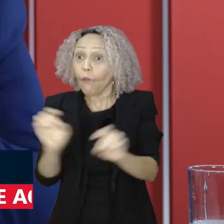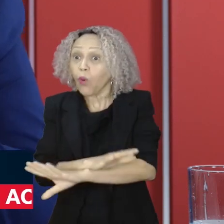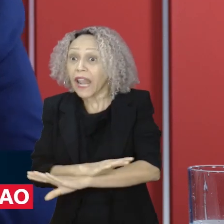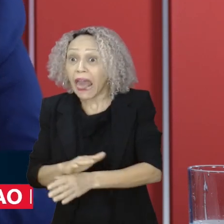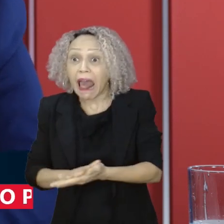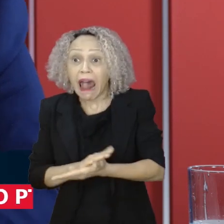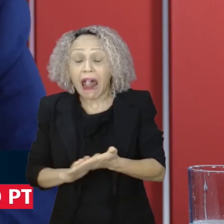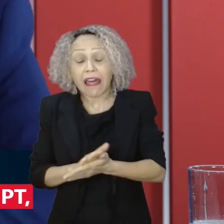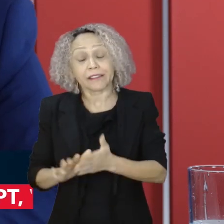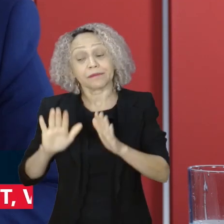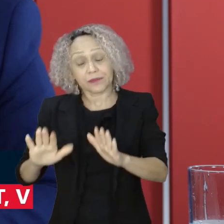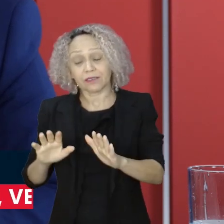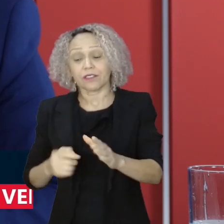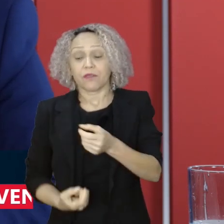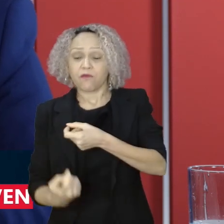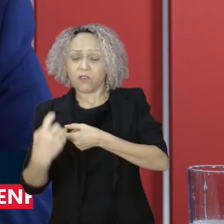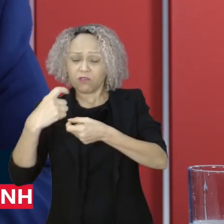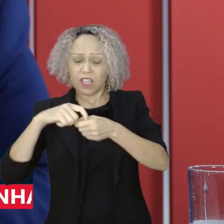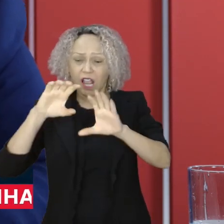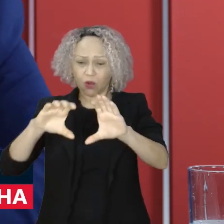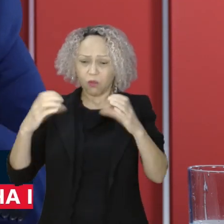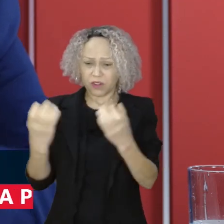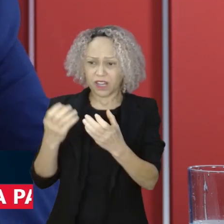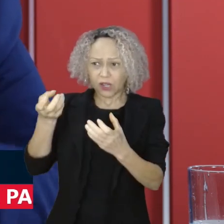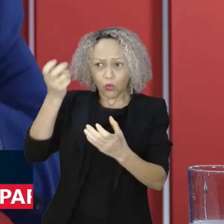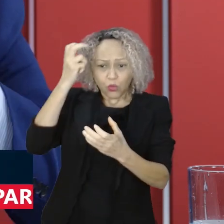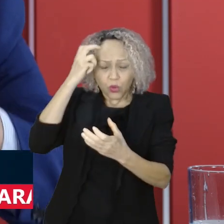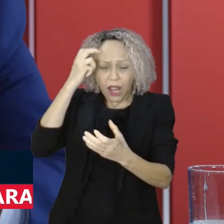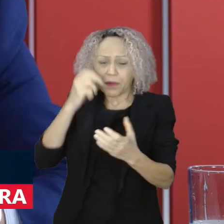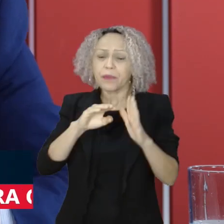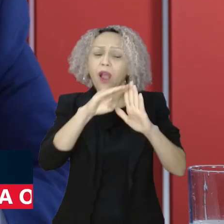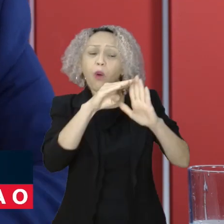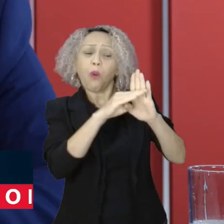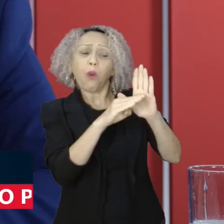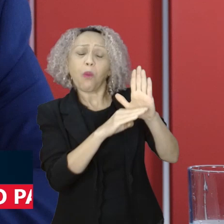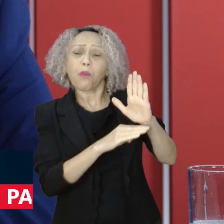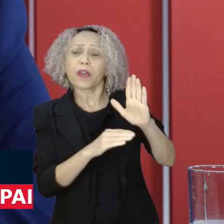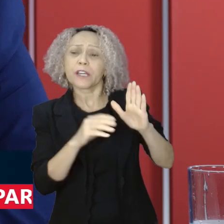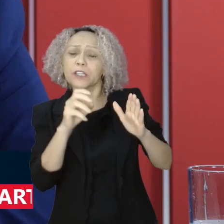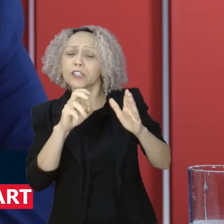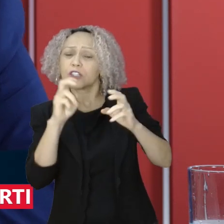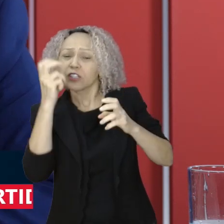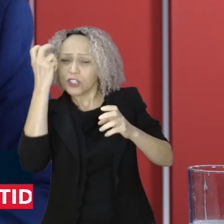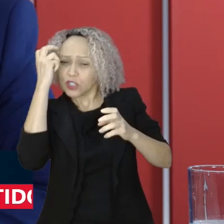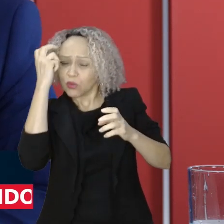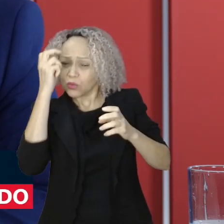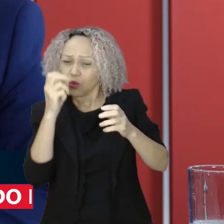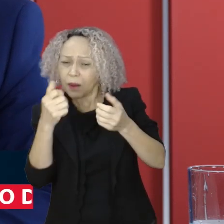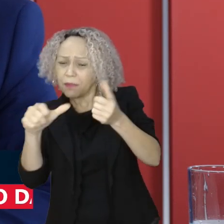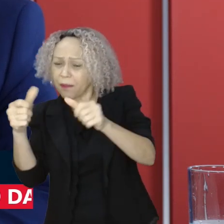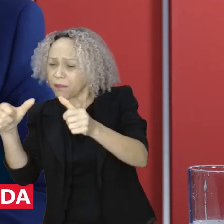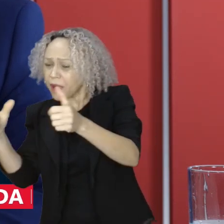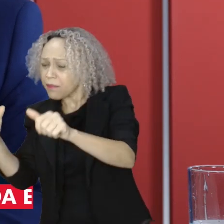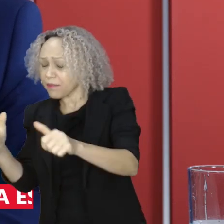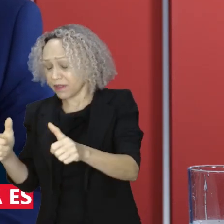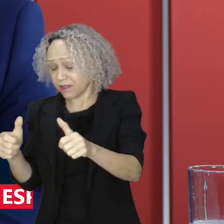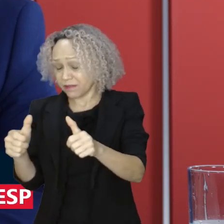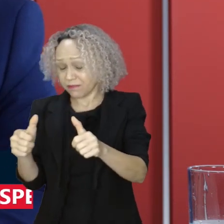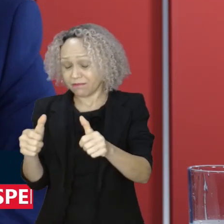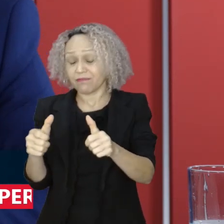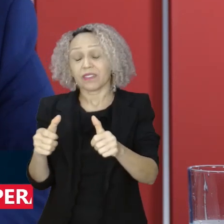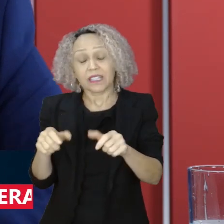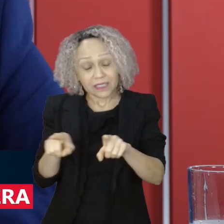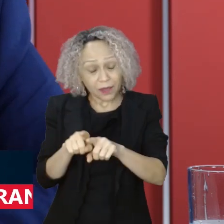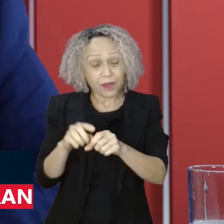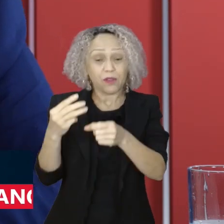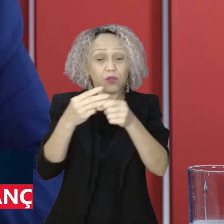para revisar o plano, e nós queremos que todos os estados, todos os municípios façam o mesmo. E o fundo, para